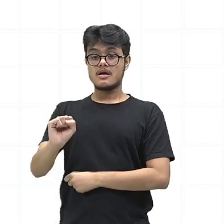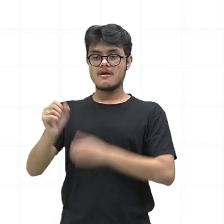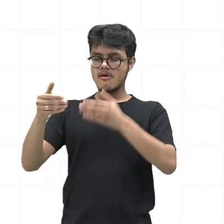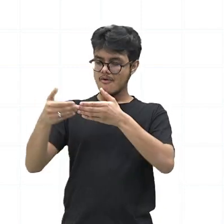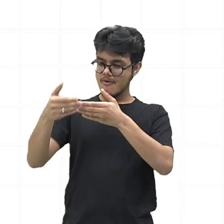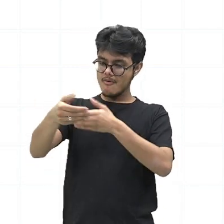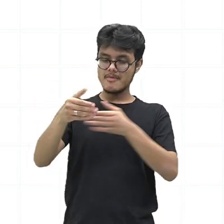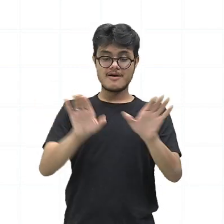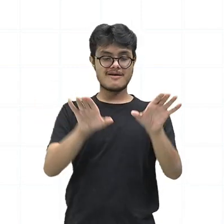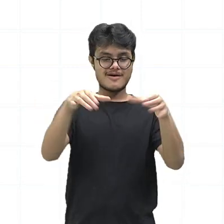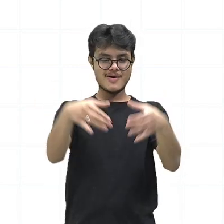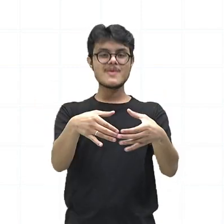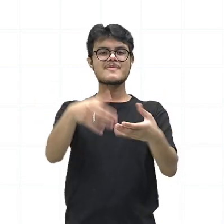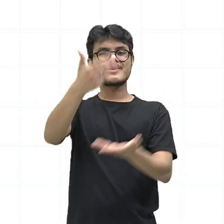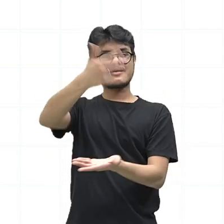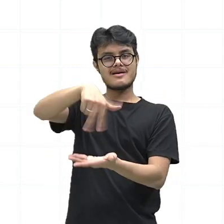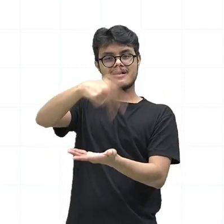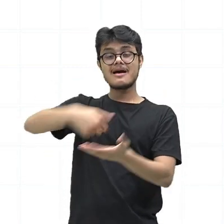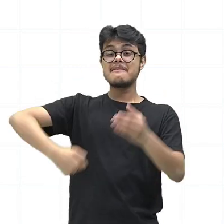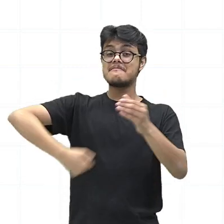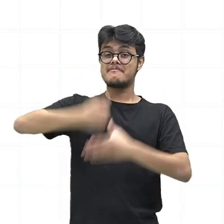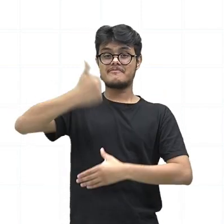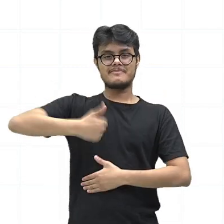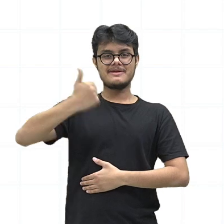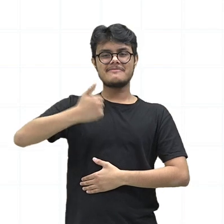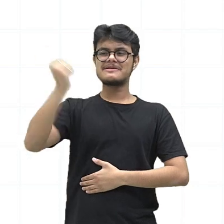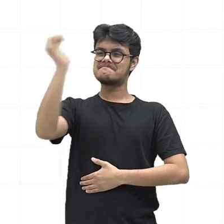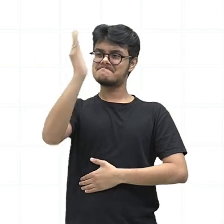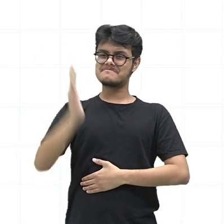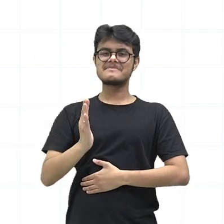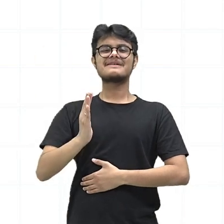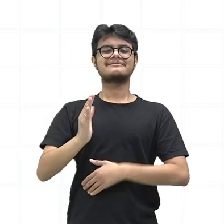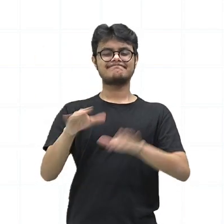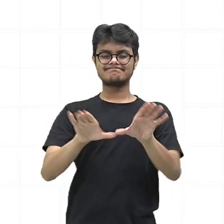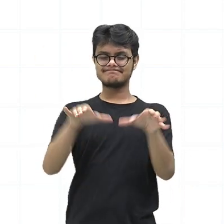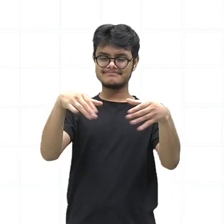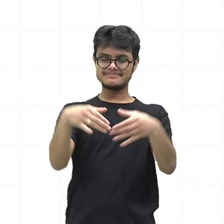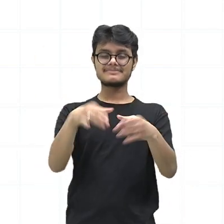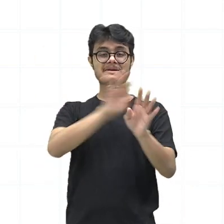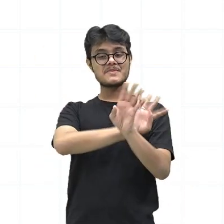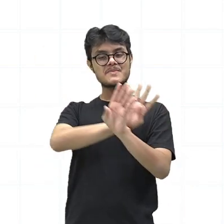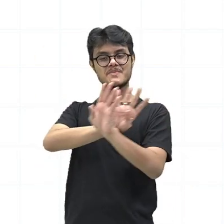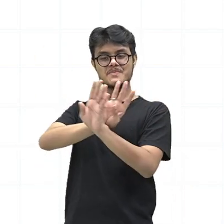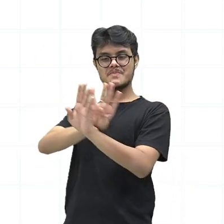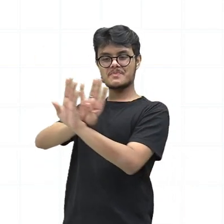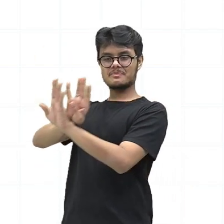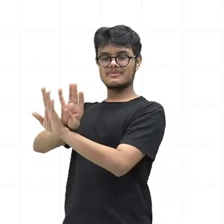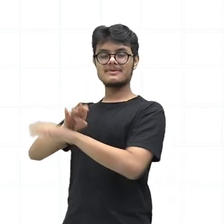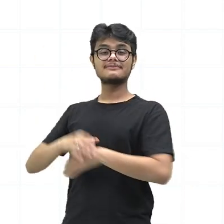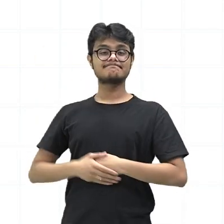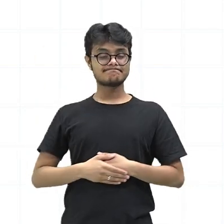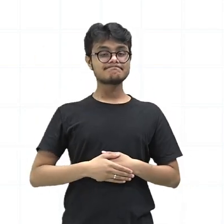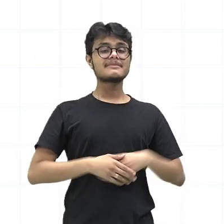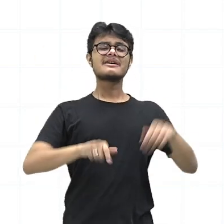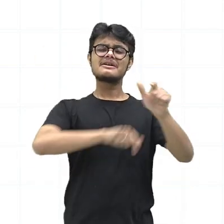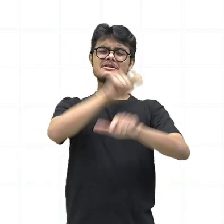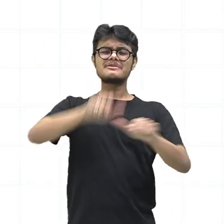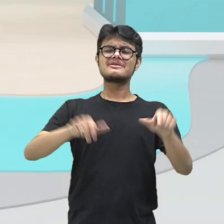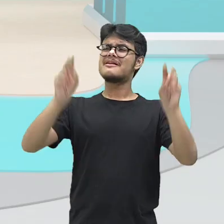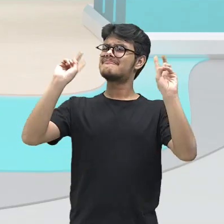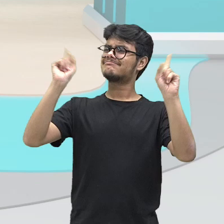primeira escola de samba brasileira. Olha que legal, né? Começou ali como uma forma das pessoas estarem